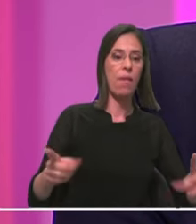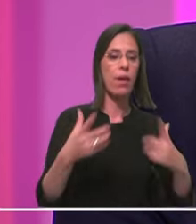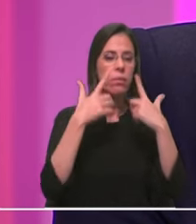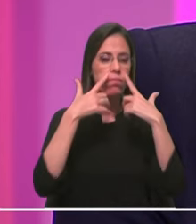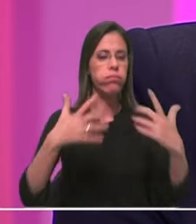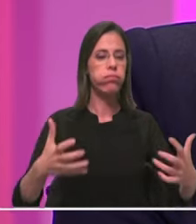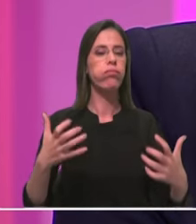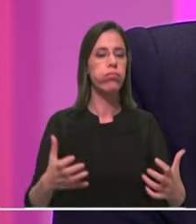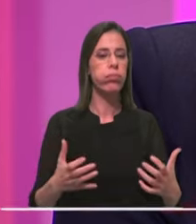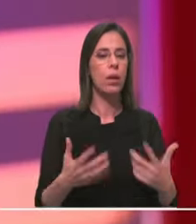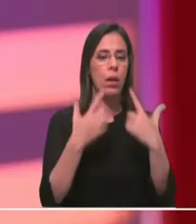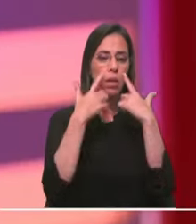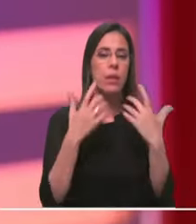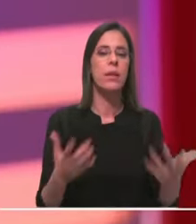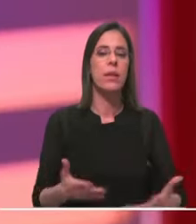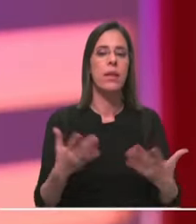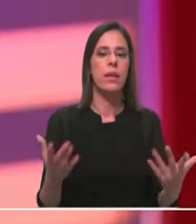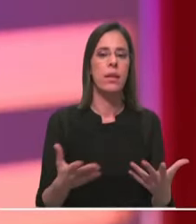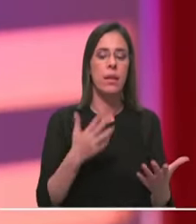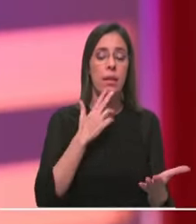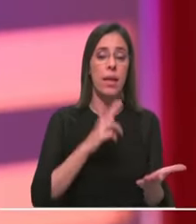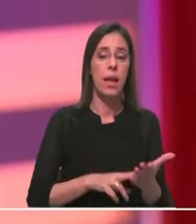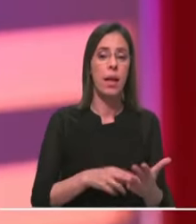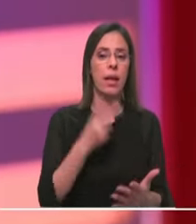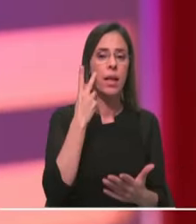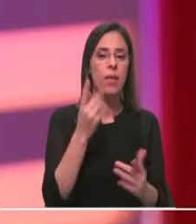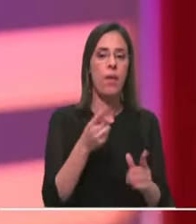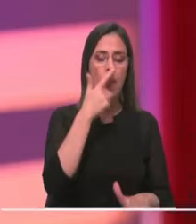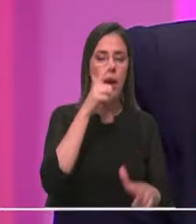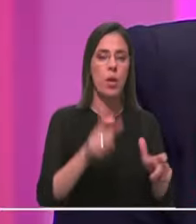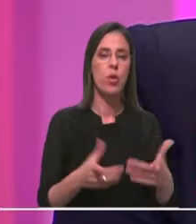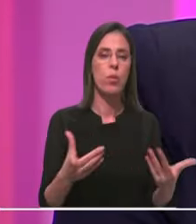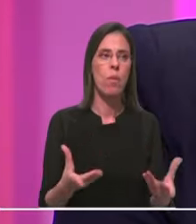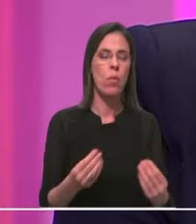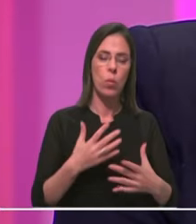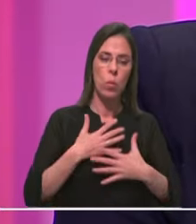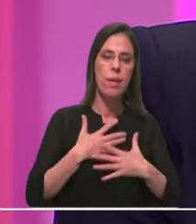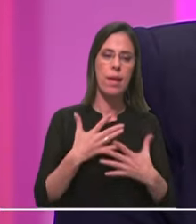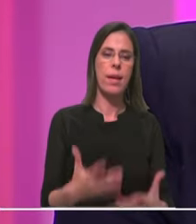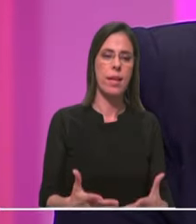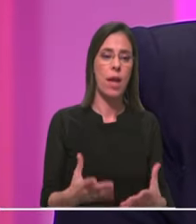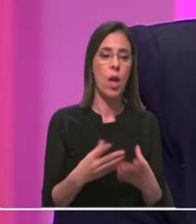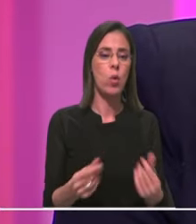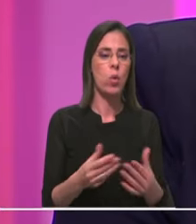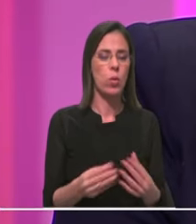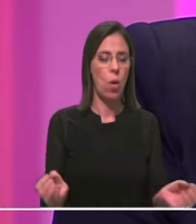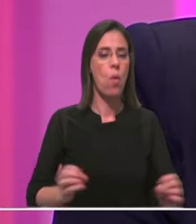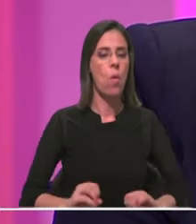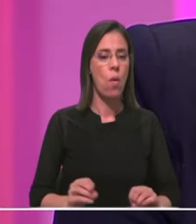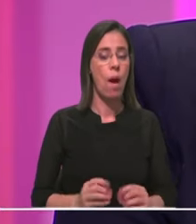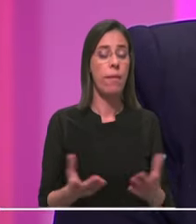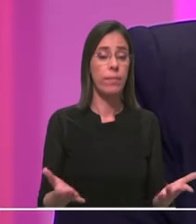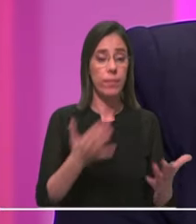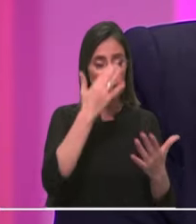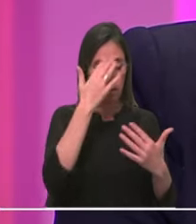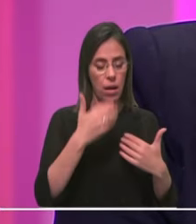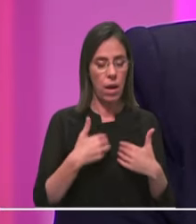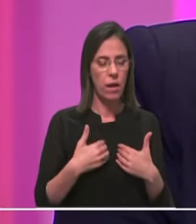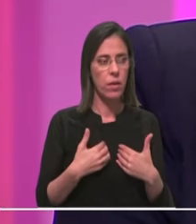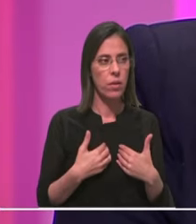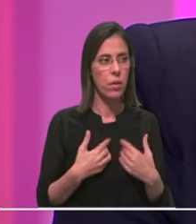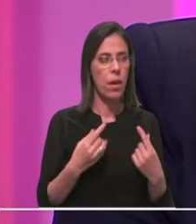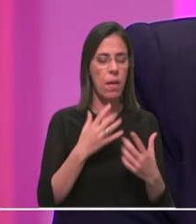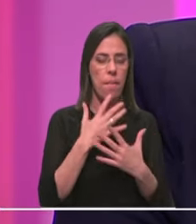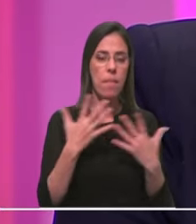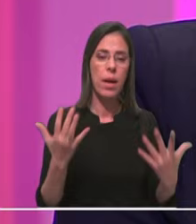grandes e da e da realid estamos a viver as pessoas estão muito cansadas de não ter soluções e acho que há um